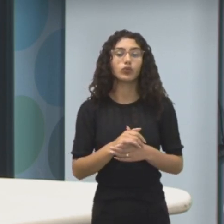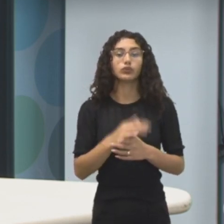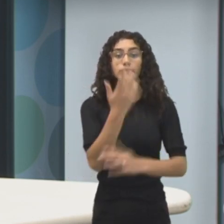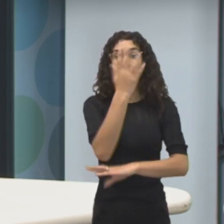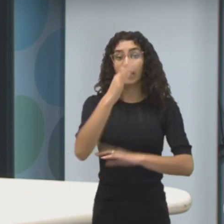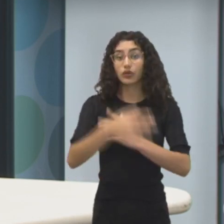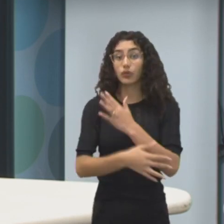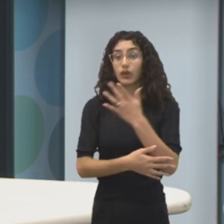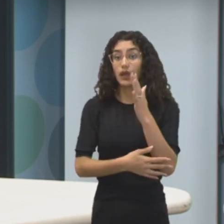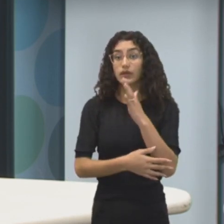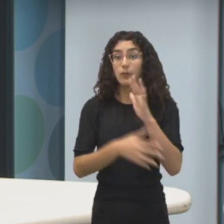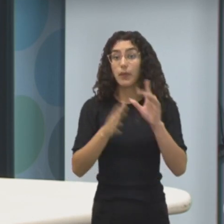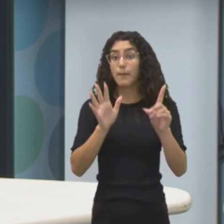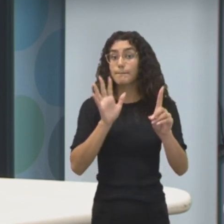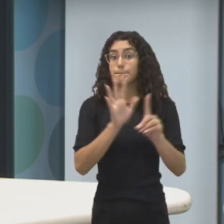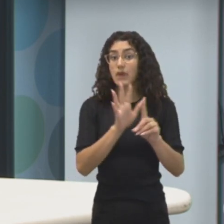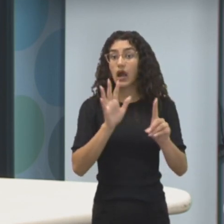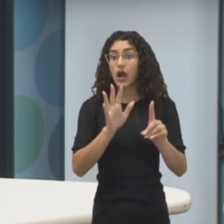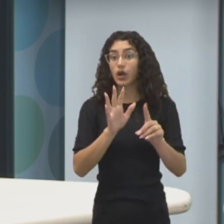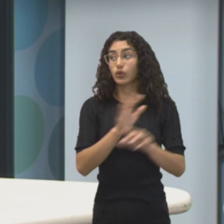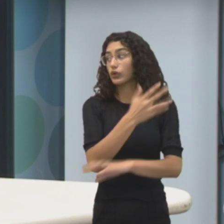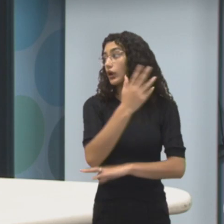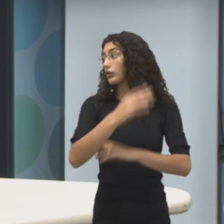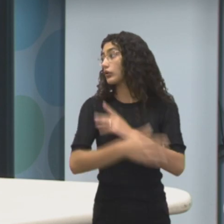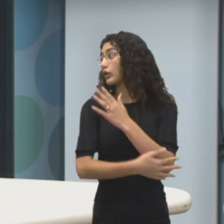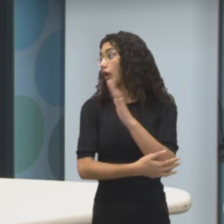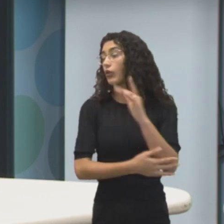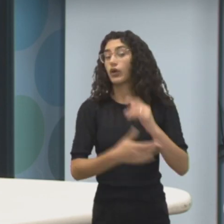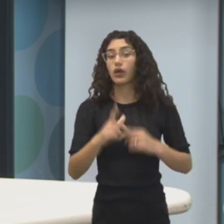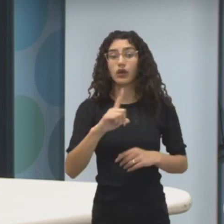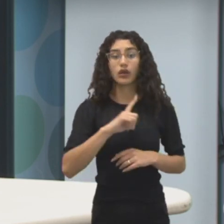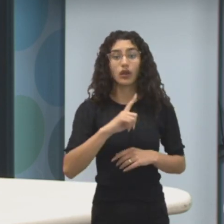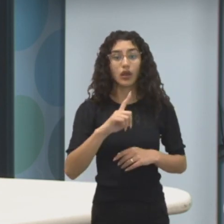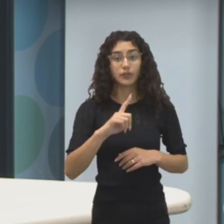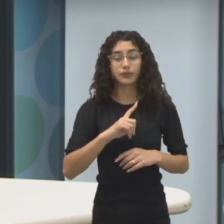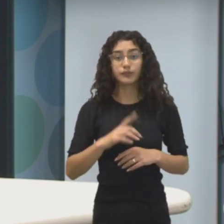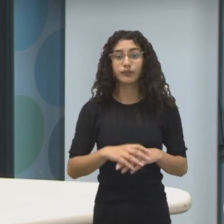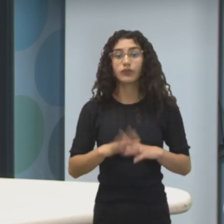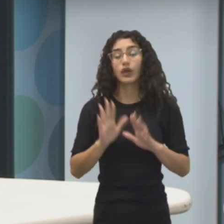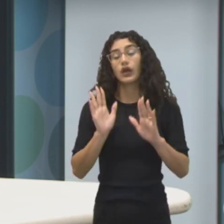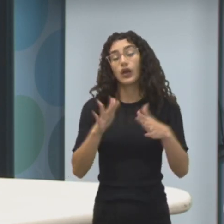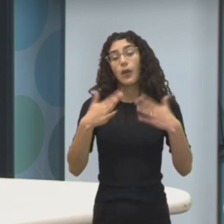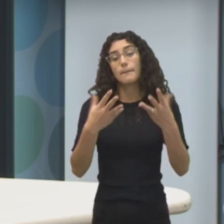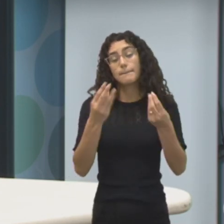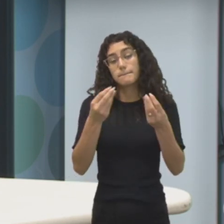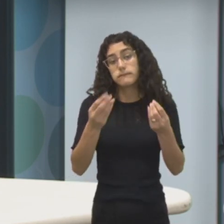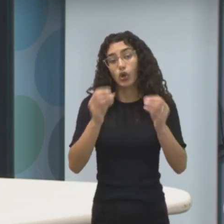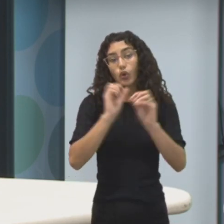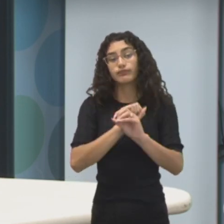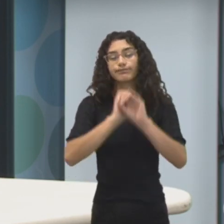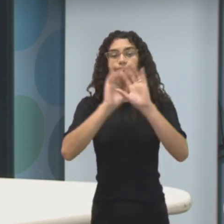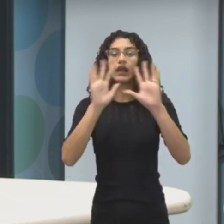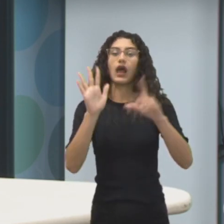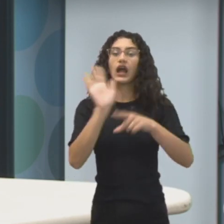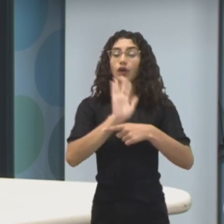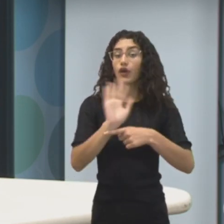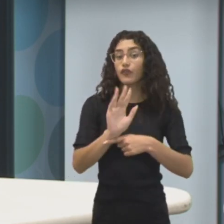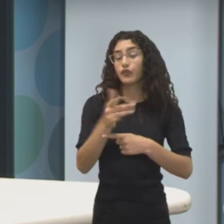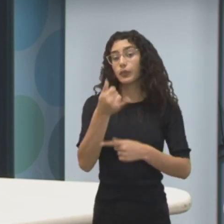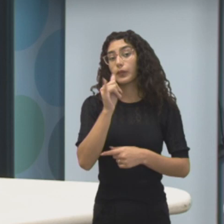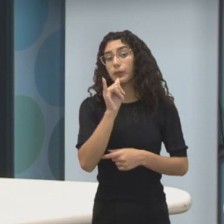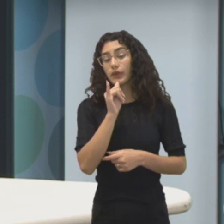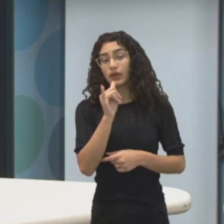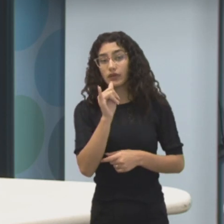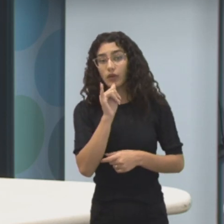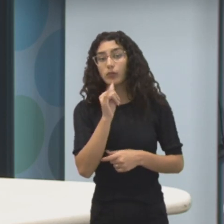de impactos ambientais, de fenômenos da natureza, isso fica muito claro em filmes que tratam, por exemplo, de